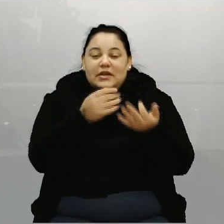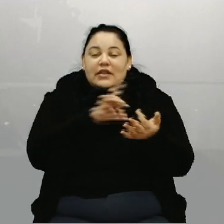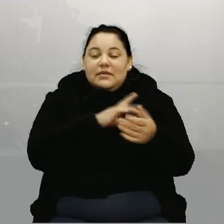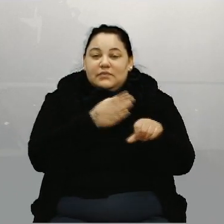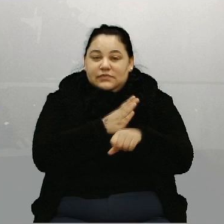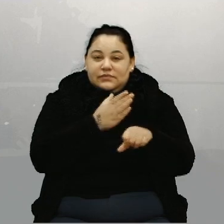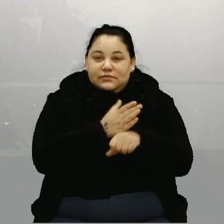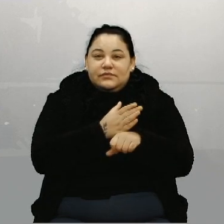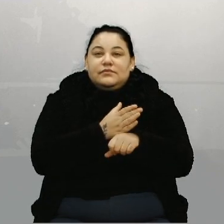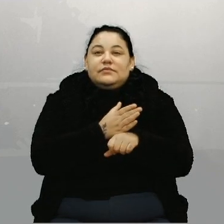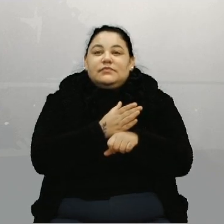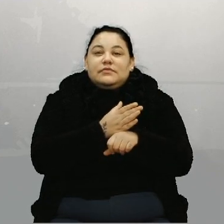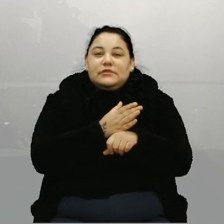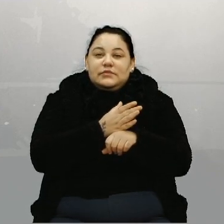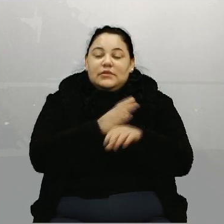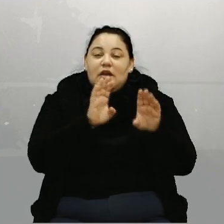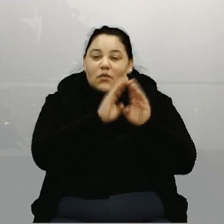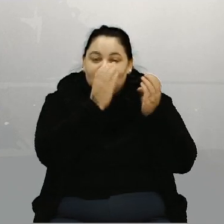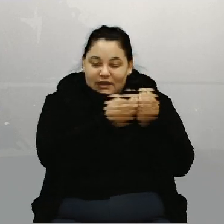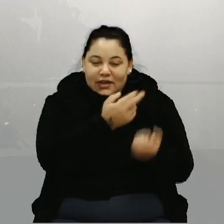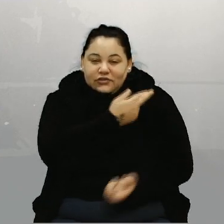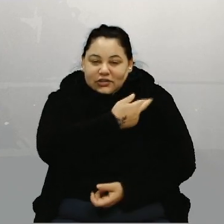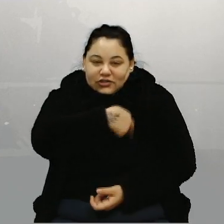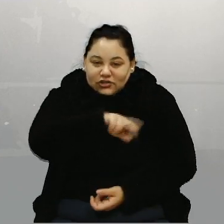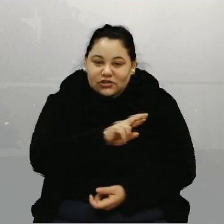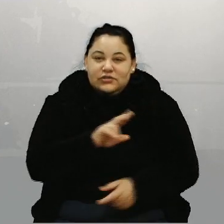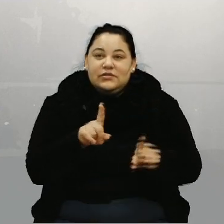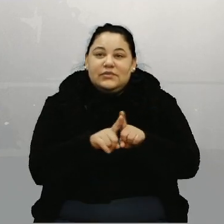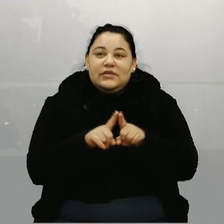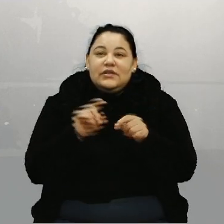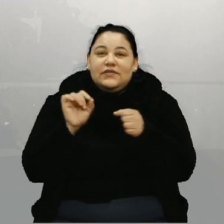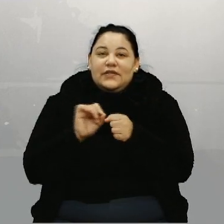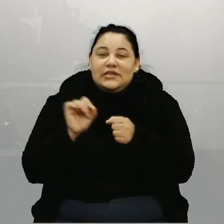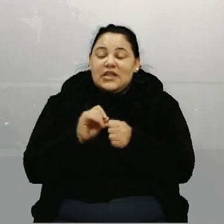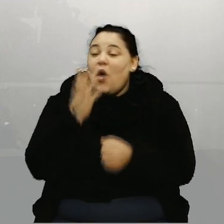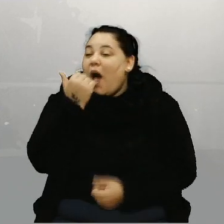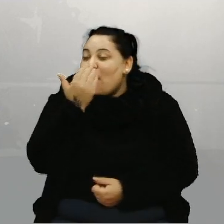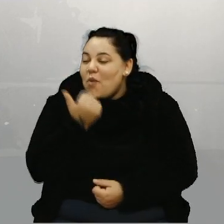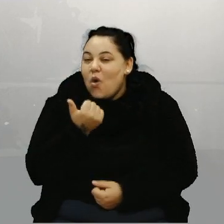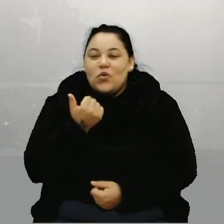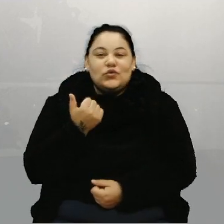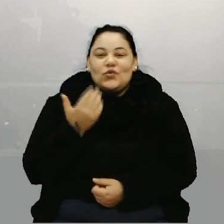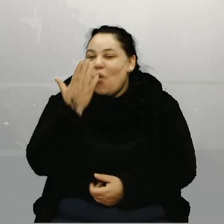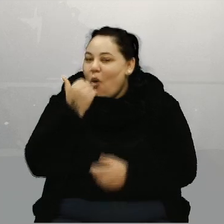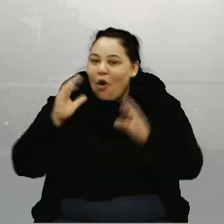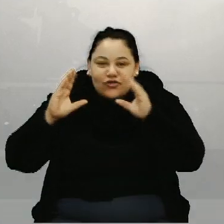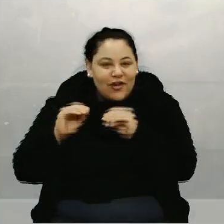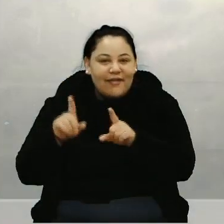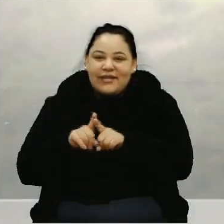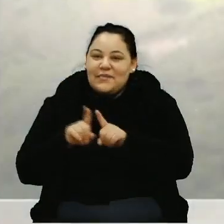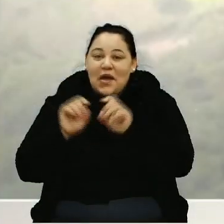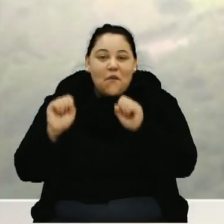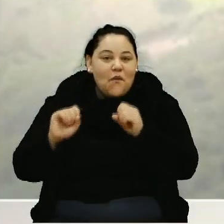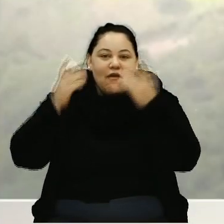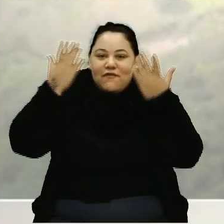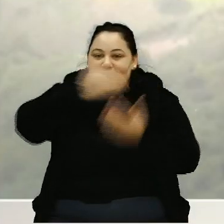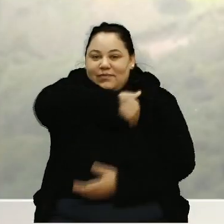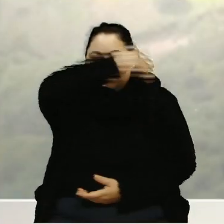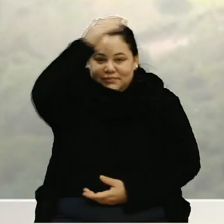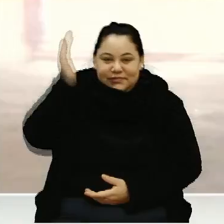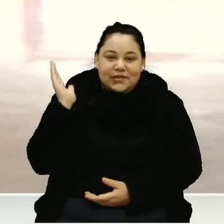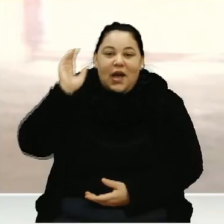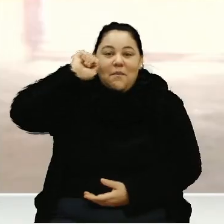comunidade religiosa, né, promovendo os grandes almoços, jantares, os eventos de Nossa Senhora